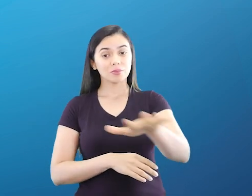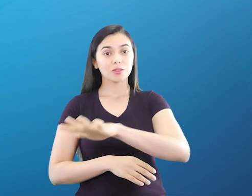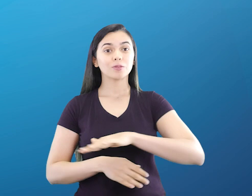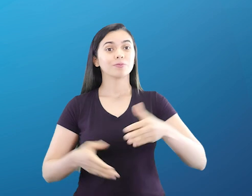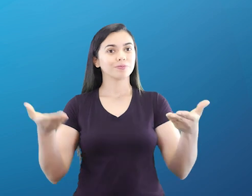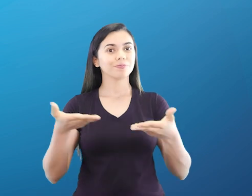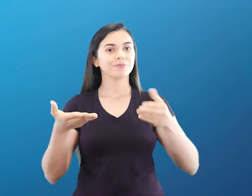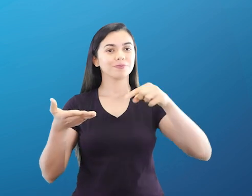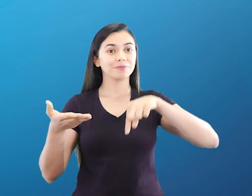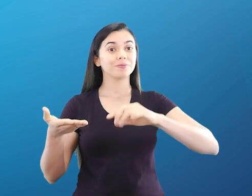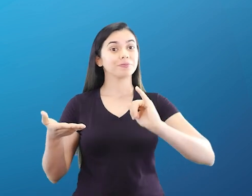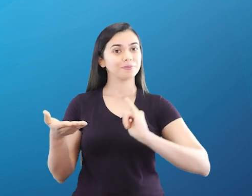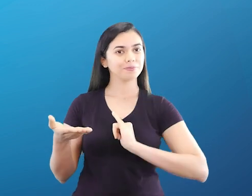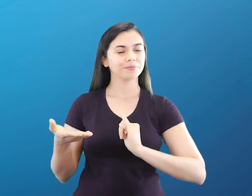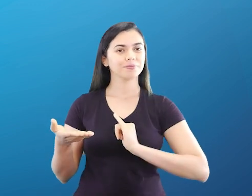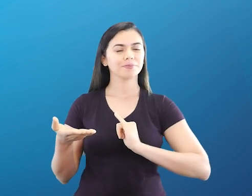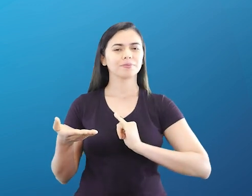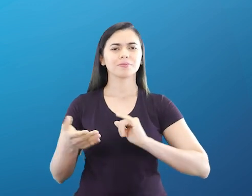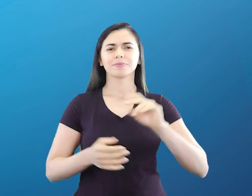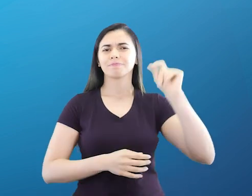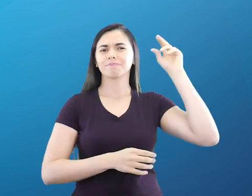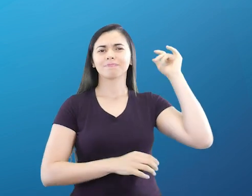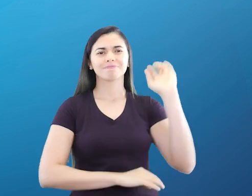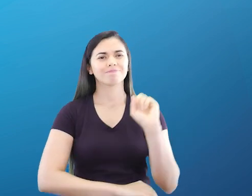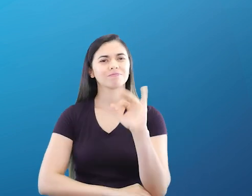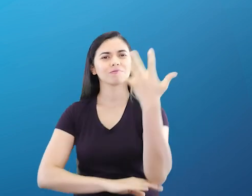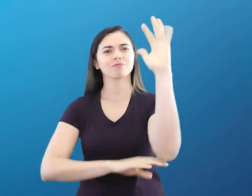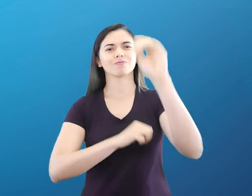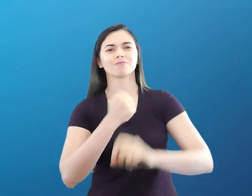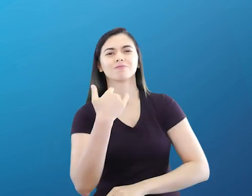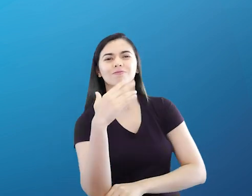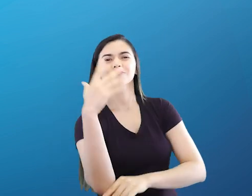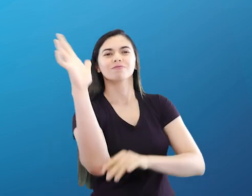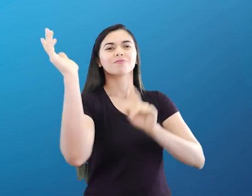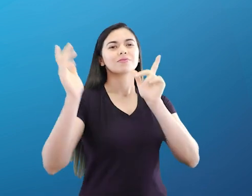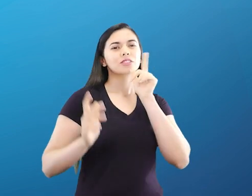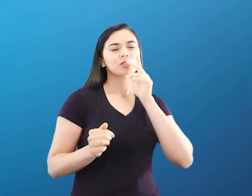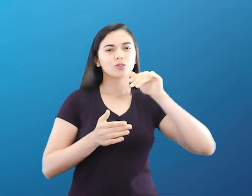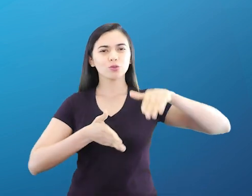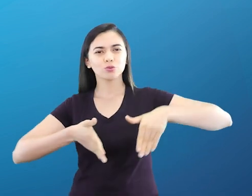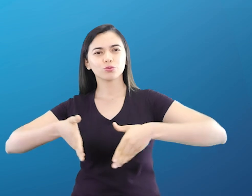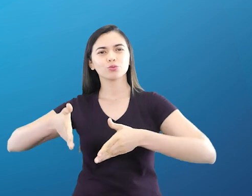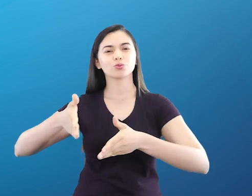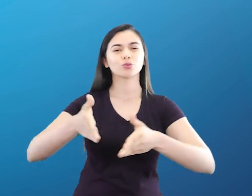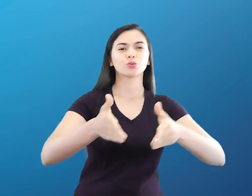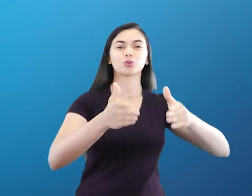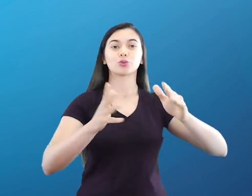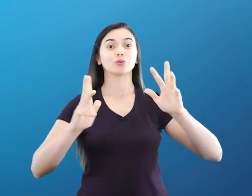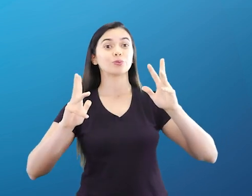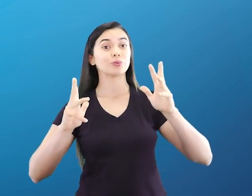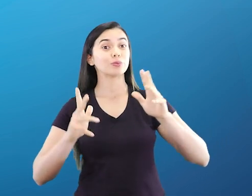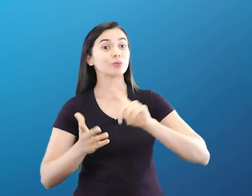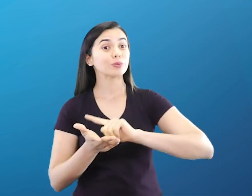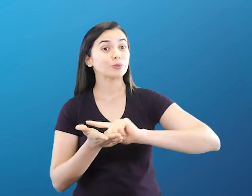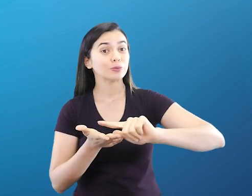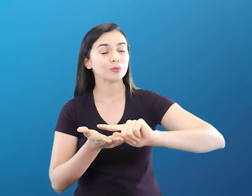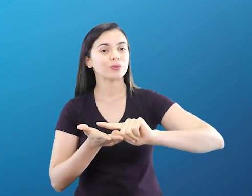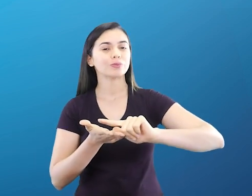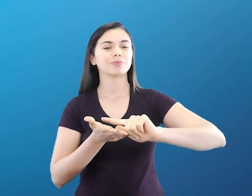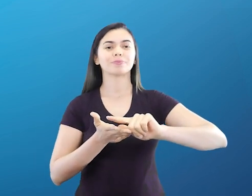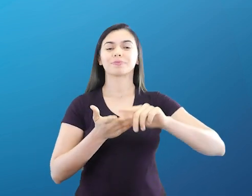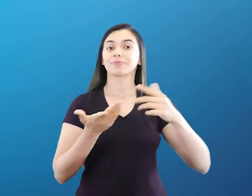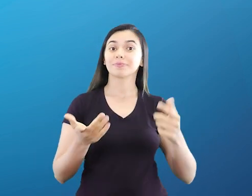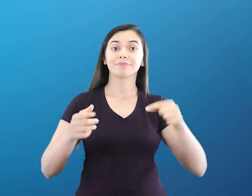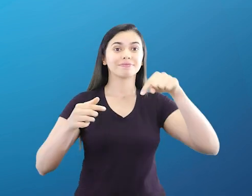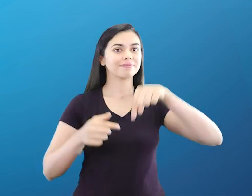hoje é Imperatriz, era uma imensa floresta de águas cristalinas, onde aqui habitavam